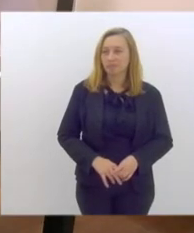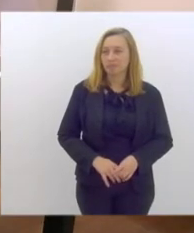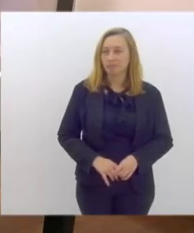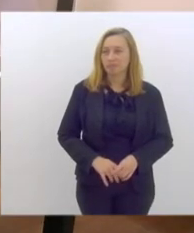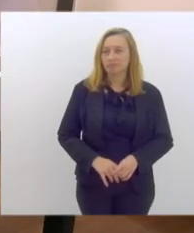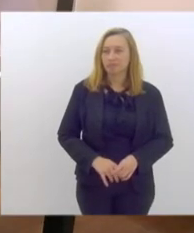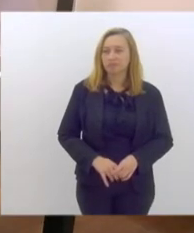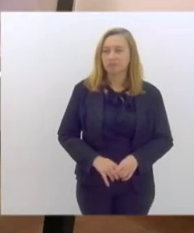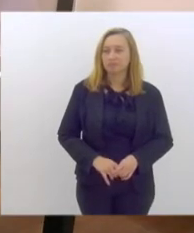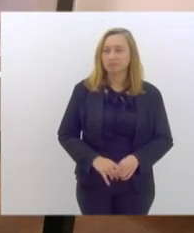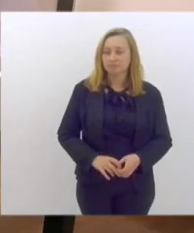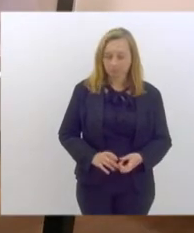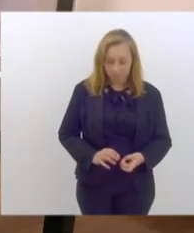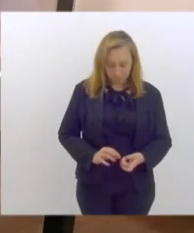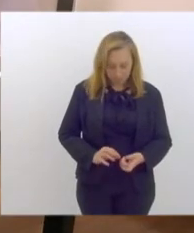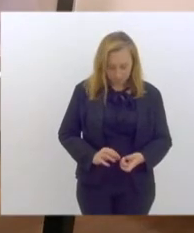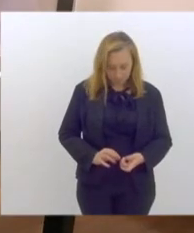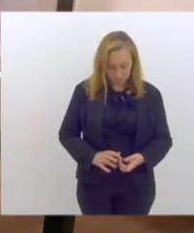Olá